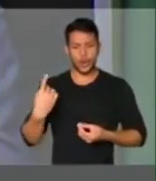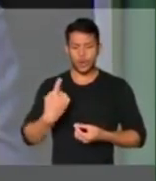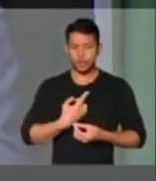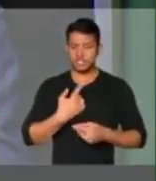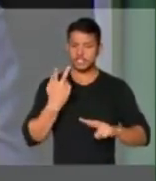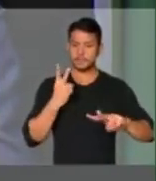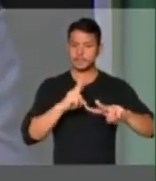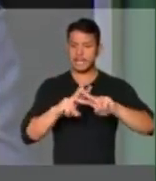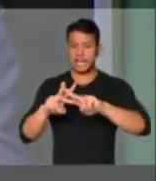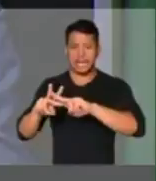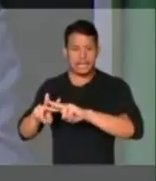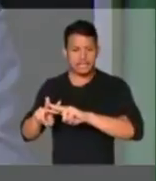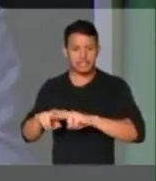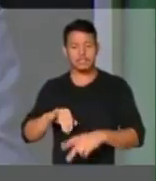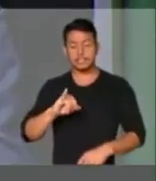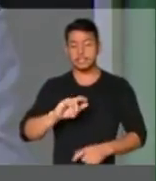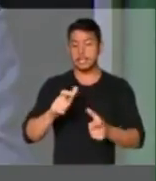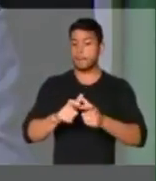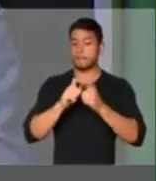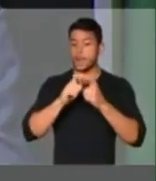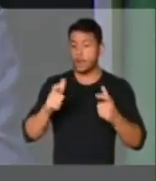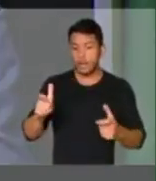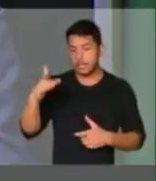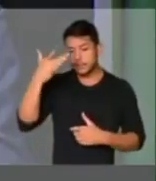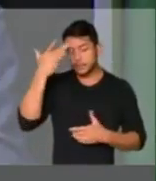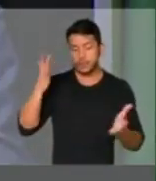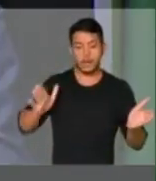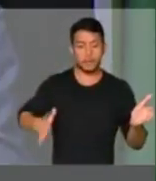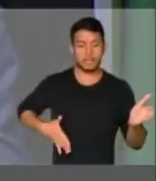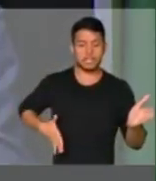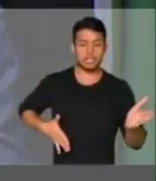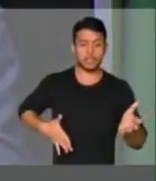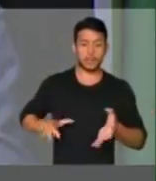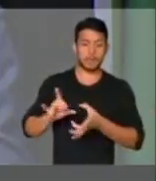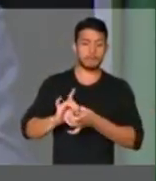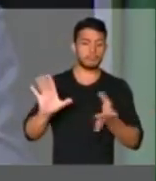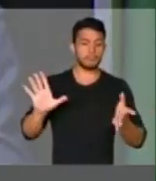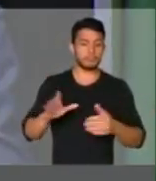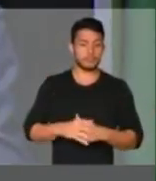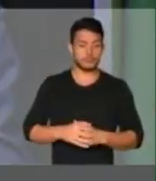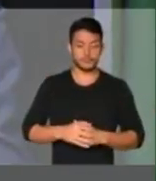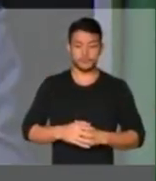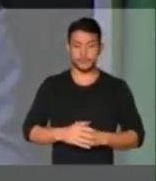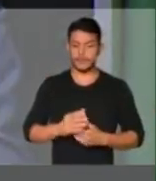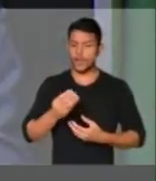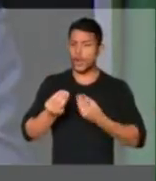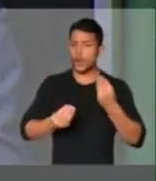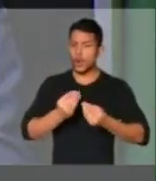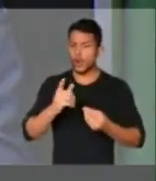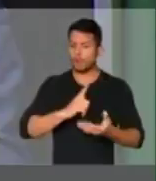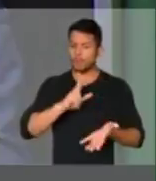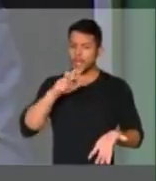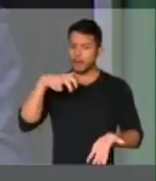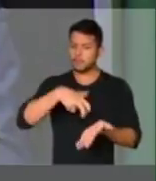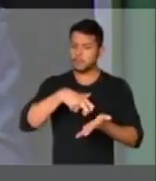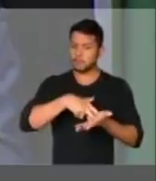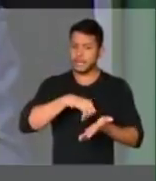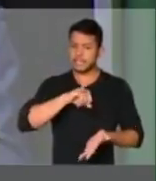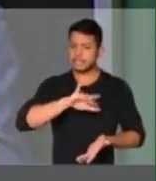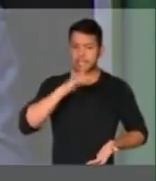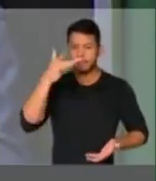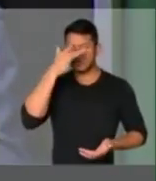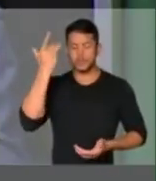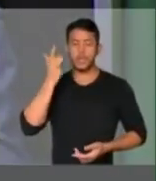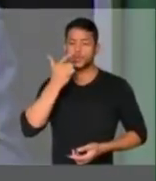criminosos está solta? Como a gente prende muito se a maior parte daqueles que deveriam ser punidos continuam impunes?